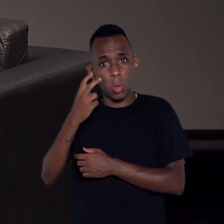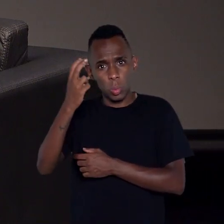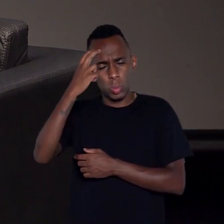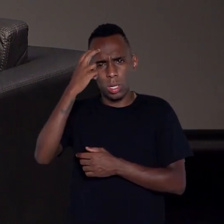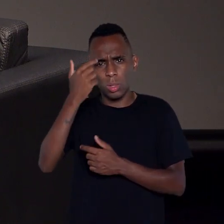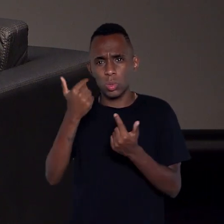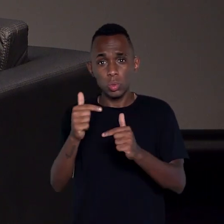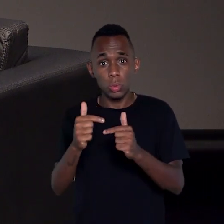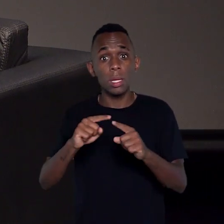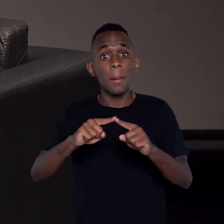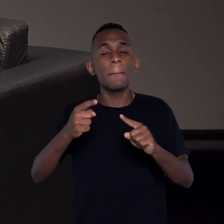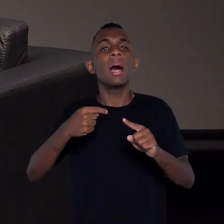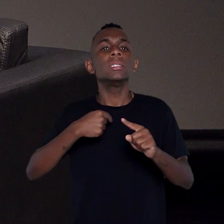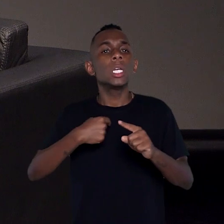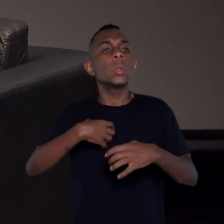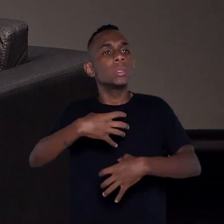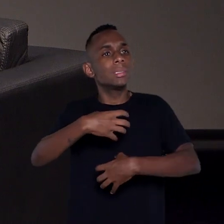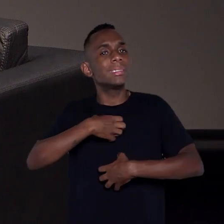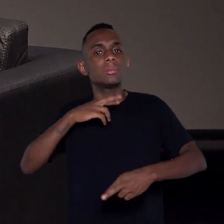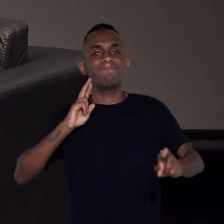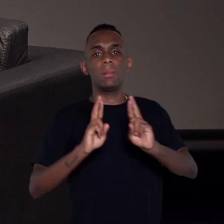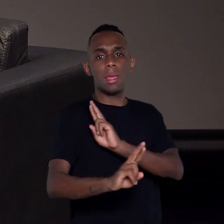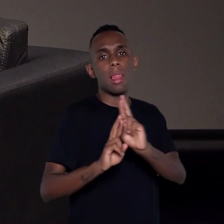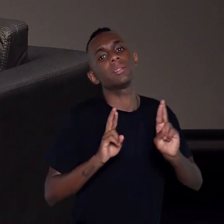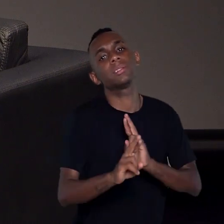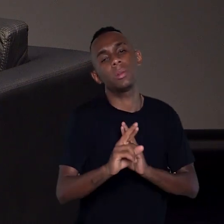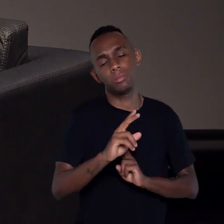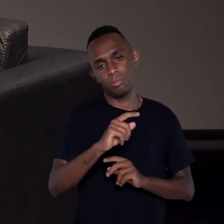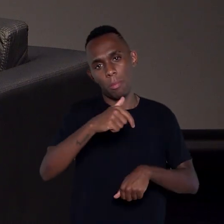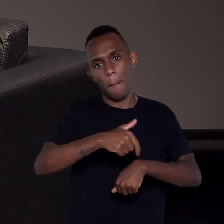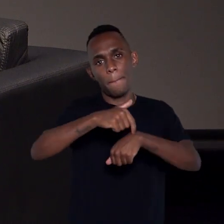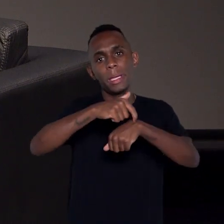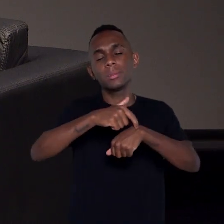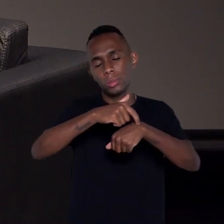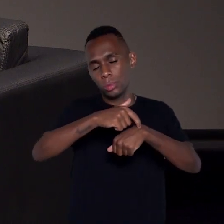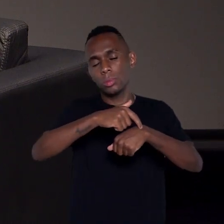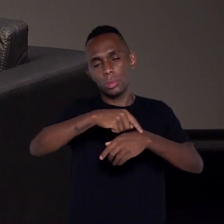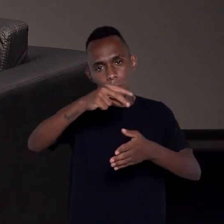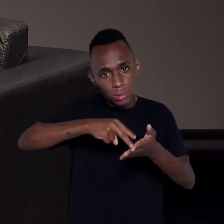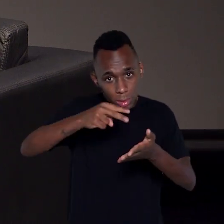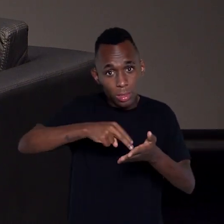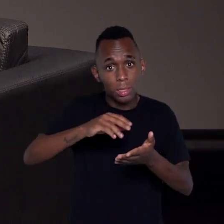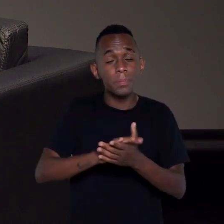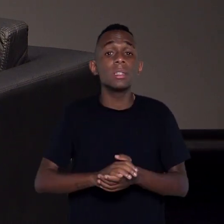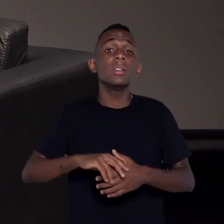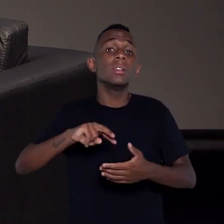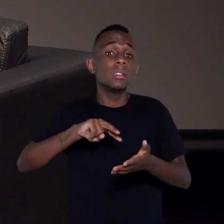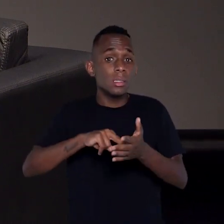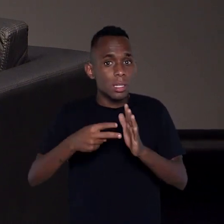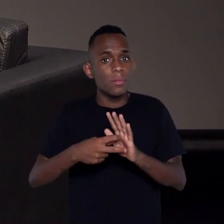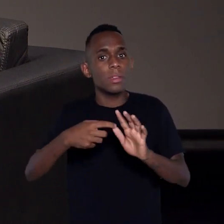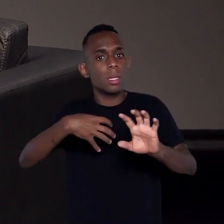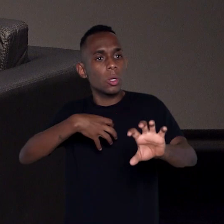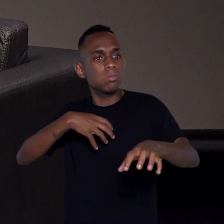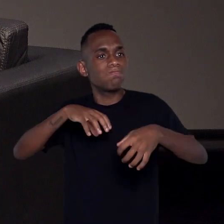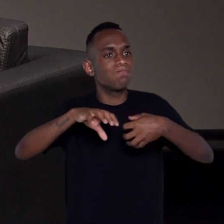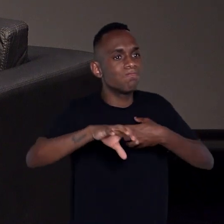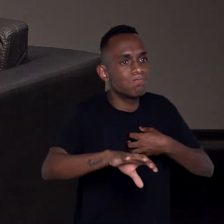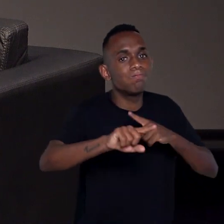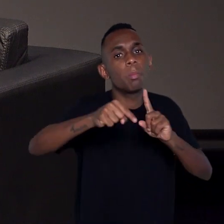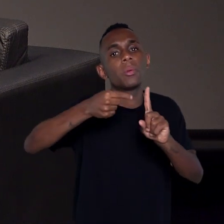de leitura da literatura, eu me coloco no lugar da personagem. E ali eu estou exercendo a alteridade de uma